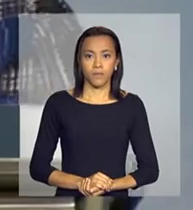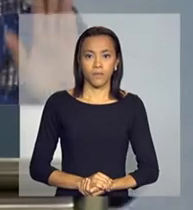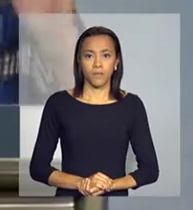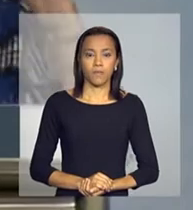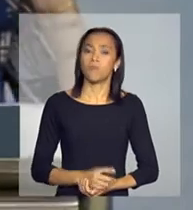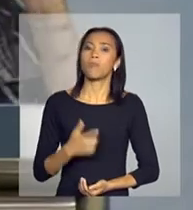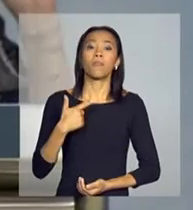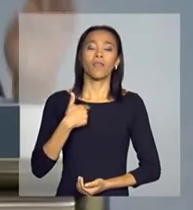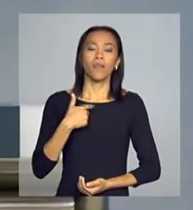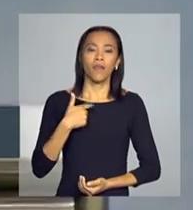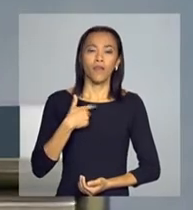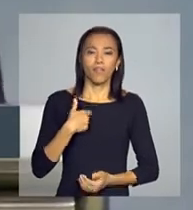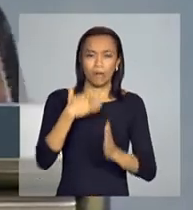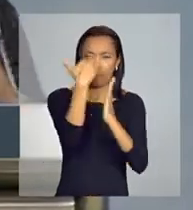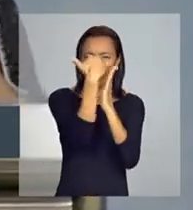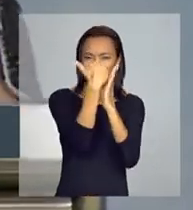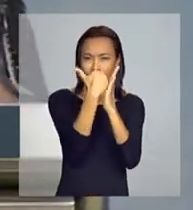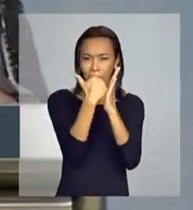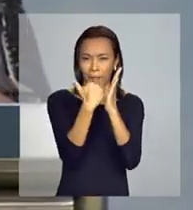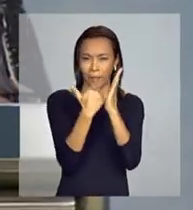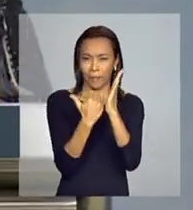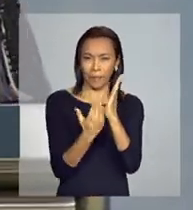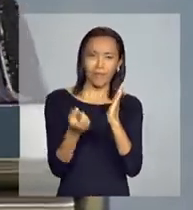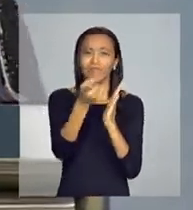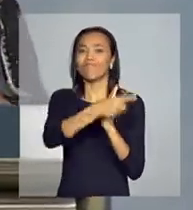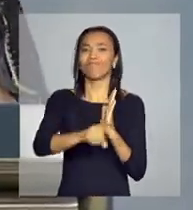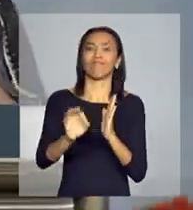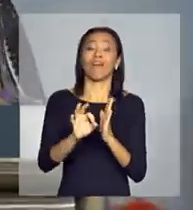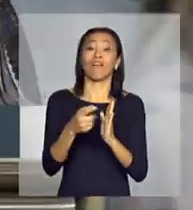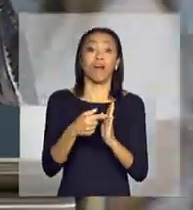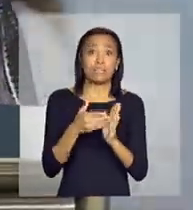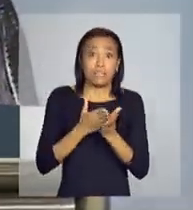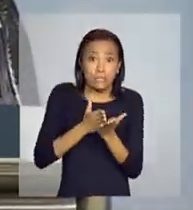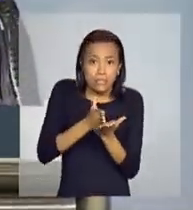Eu vou quebrar o protocolo. E vou começar